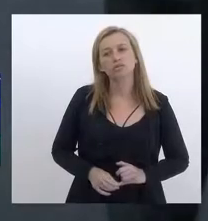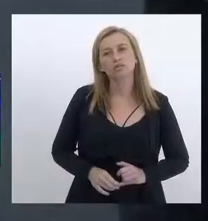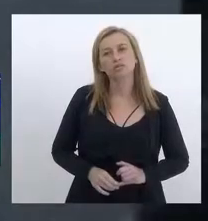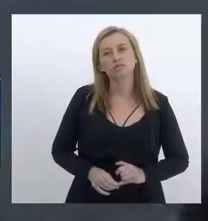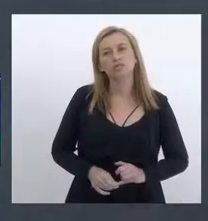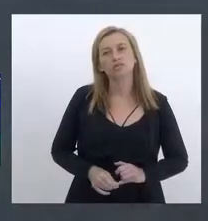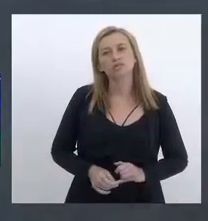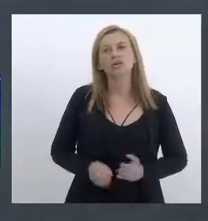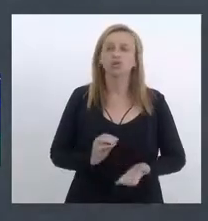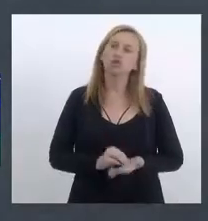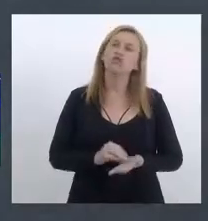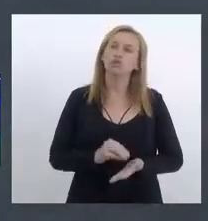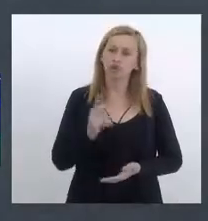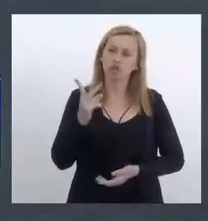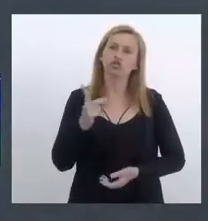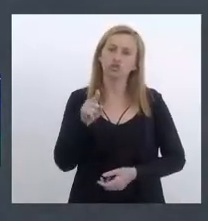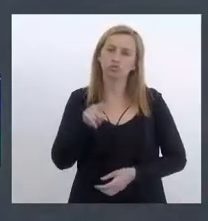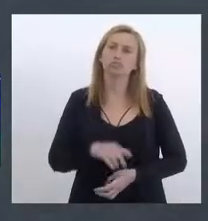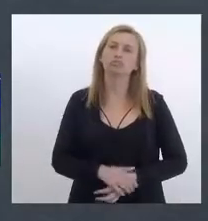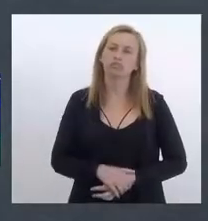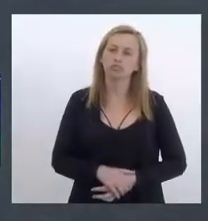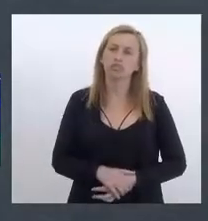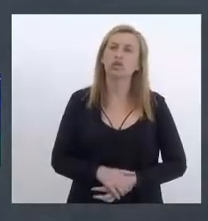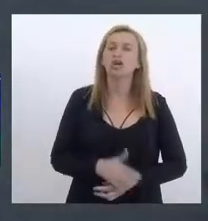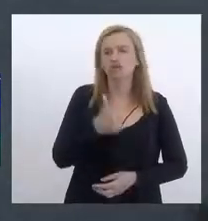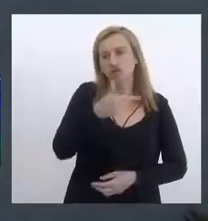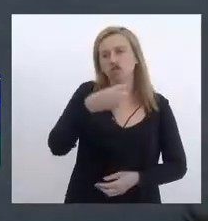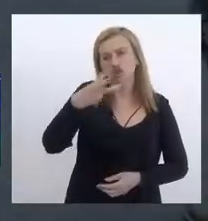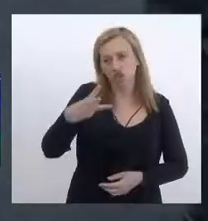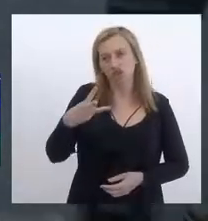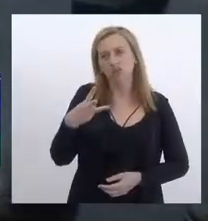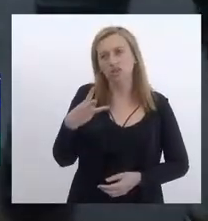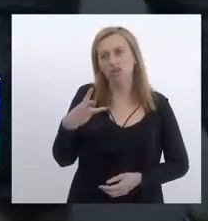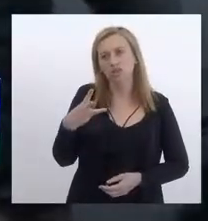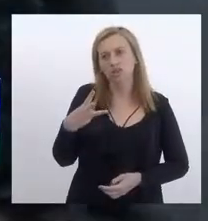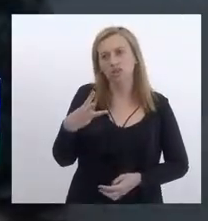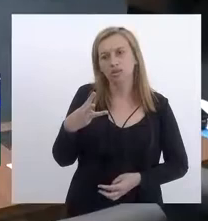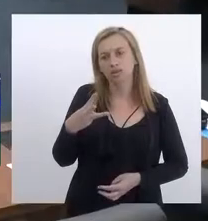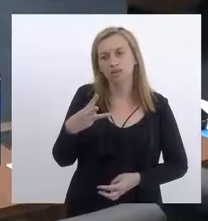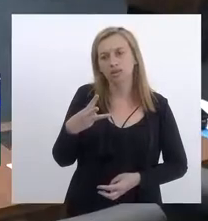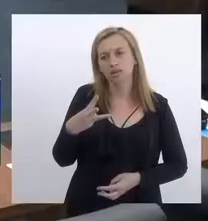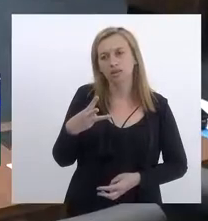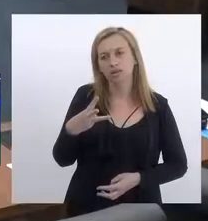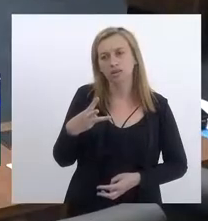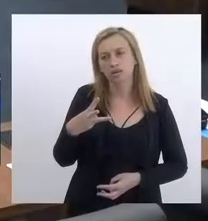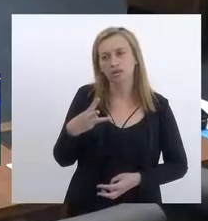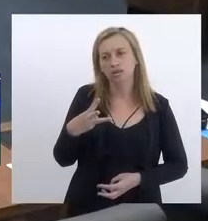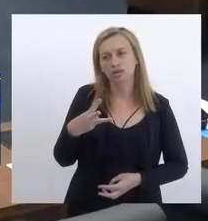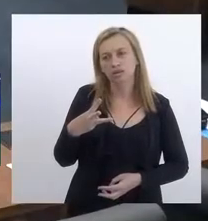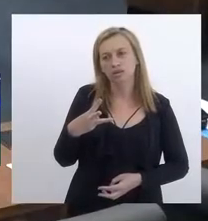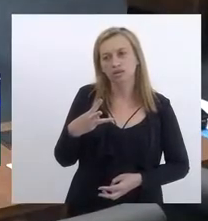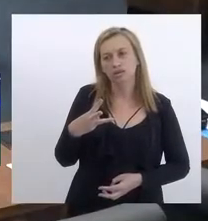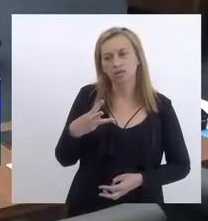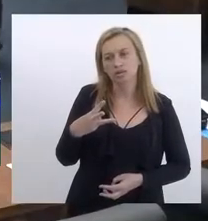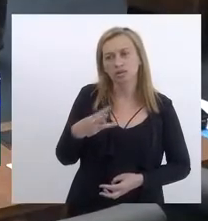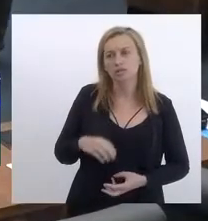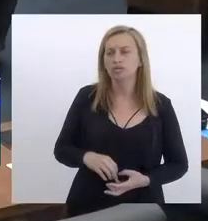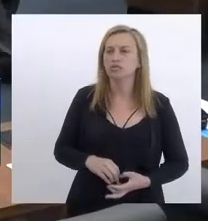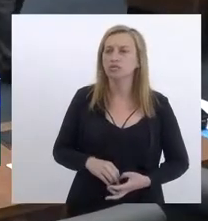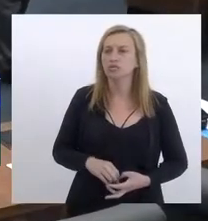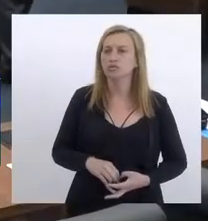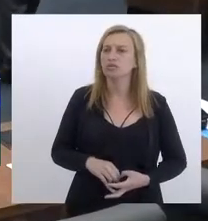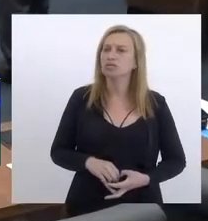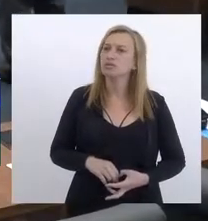Não, só faltam esses dois. Faltam 23 e 20. Não, fala em número, presidente.